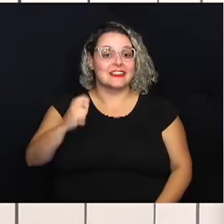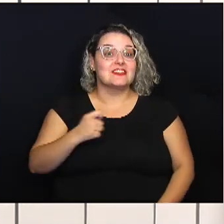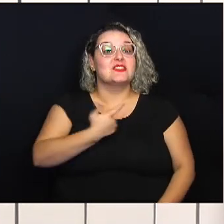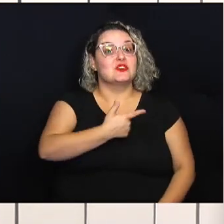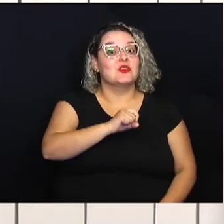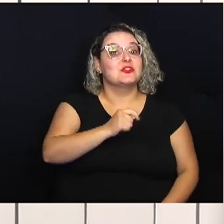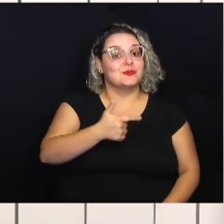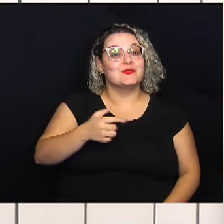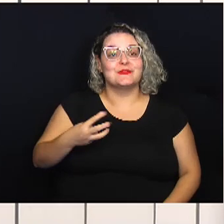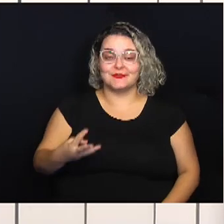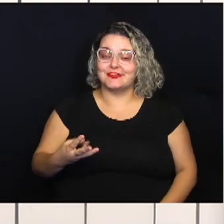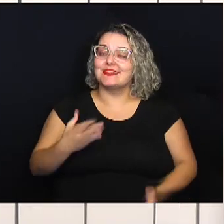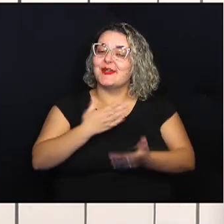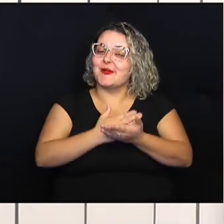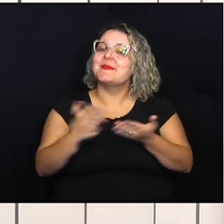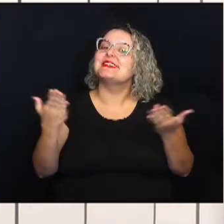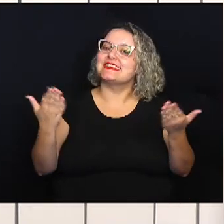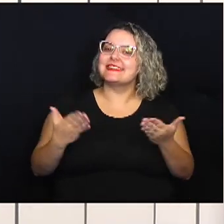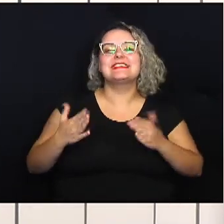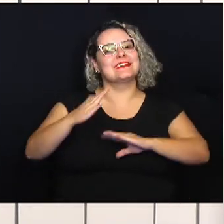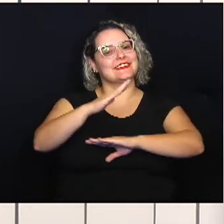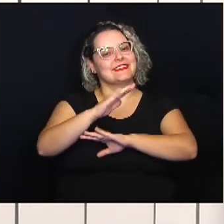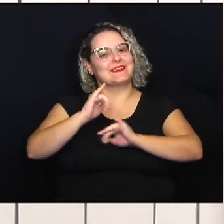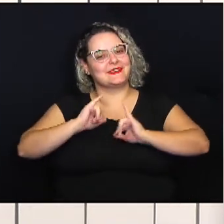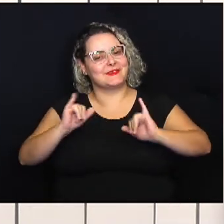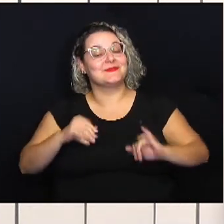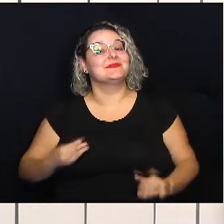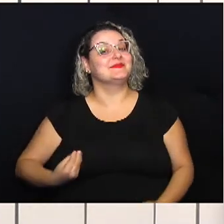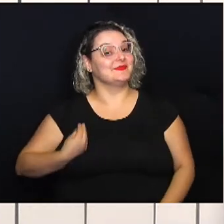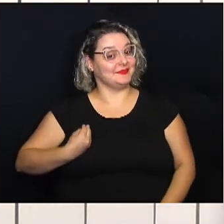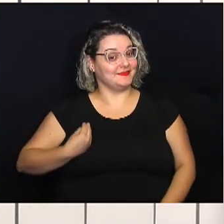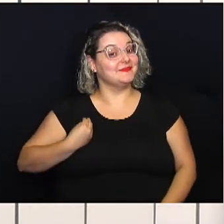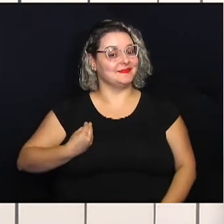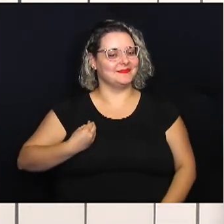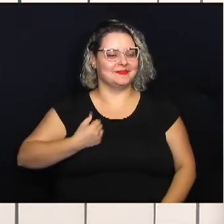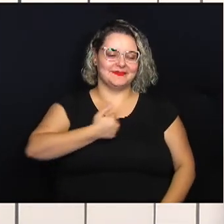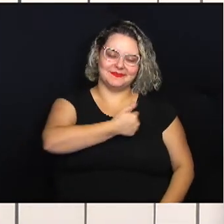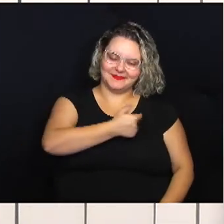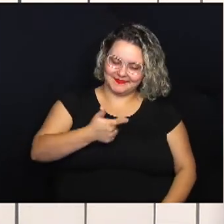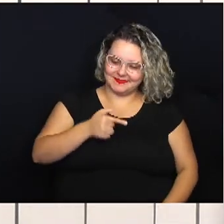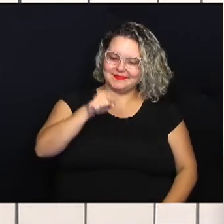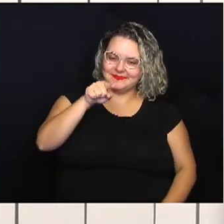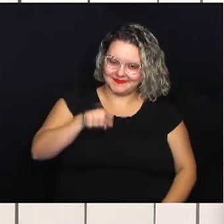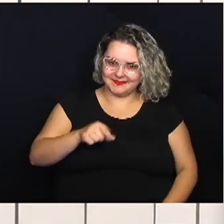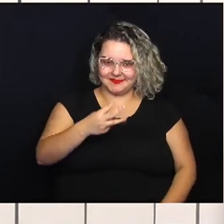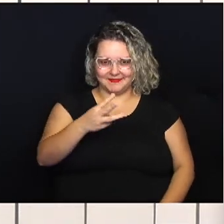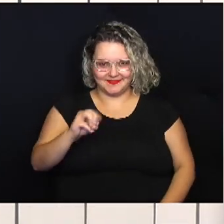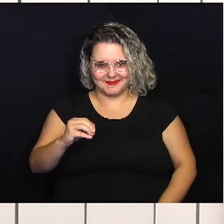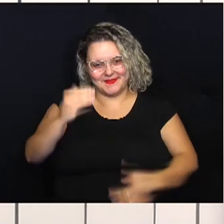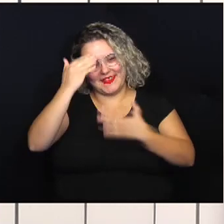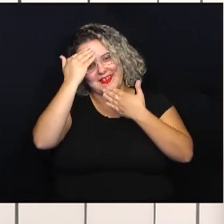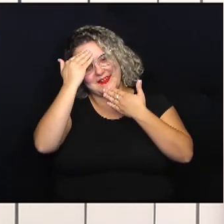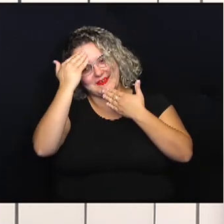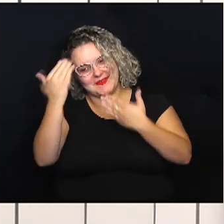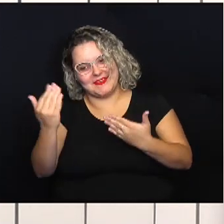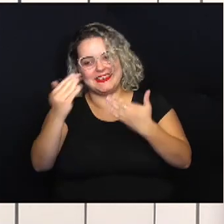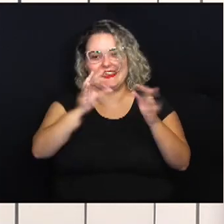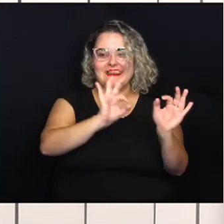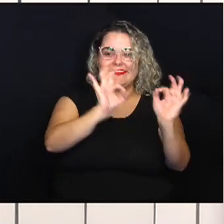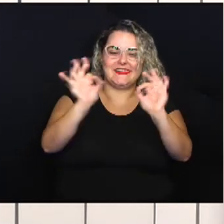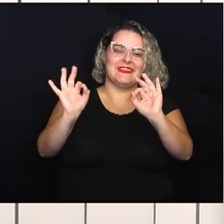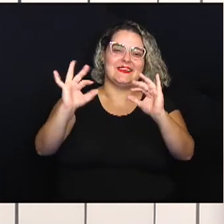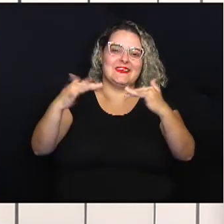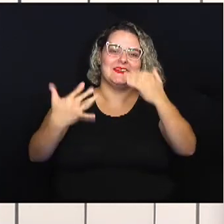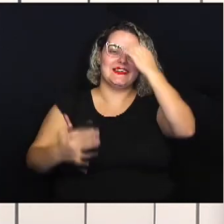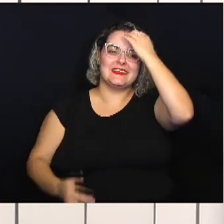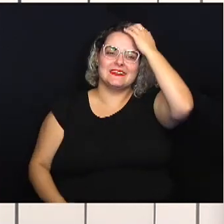2023. Começa agora o Câmara Notícia ao vivo, 12:30. Muito obrigado pela sua companhia, pela